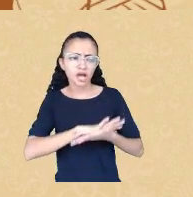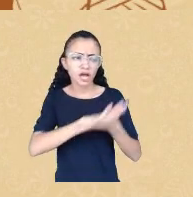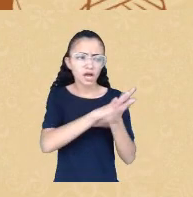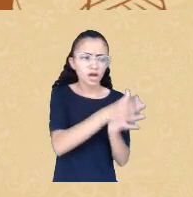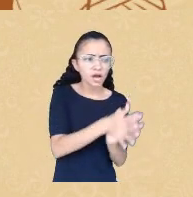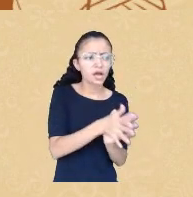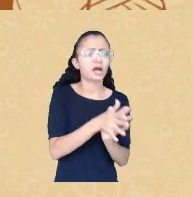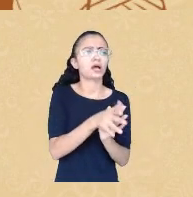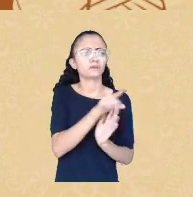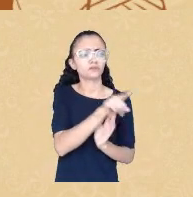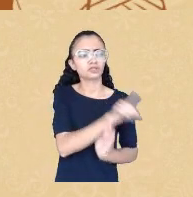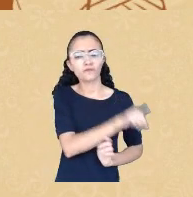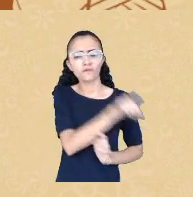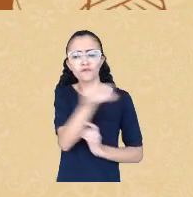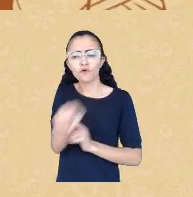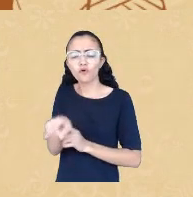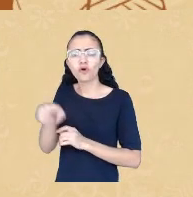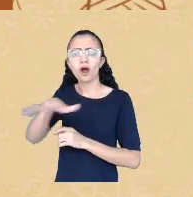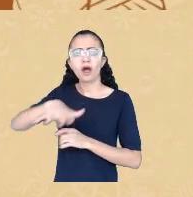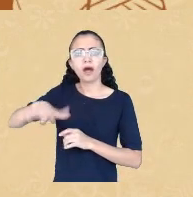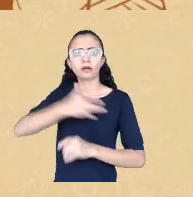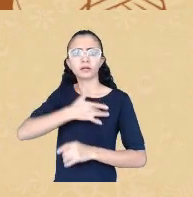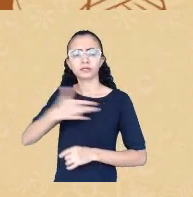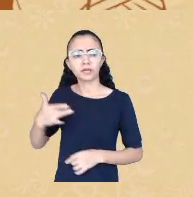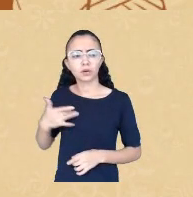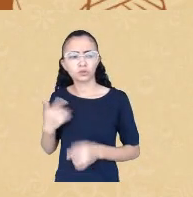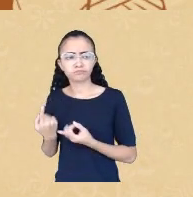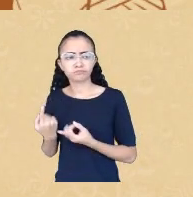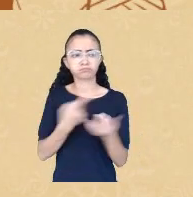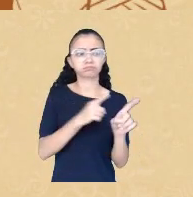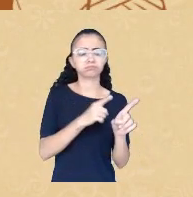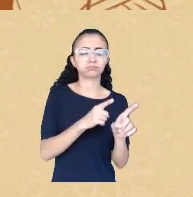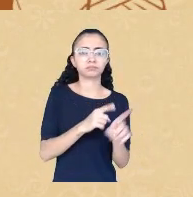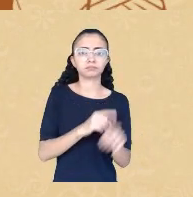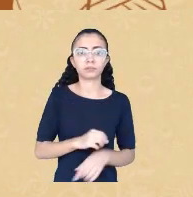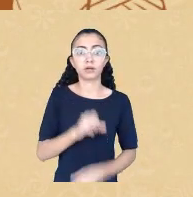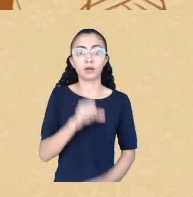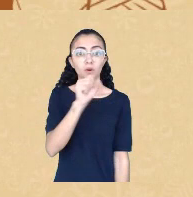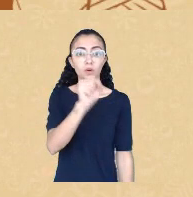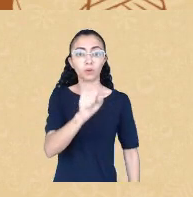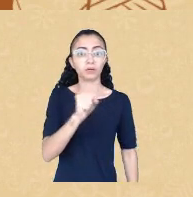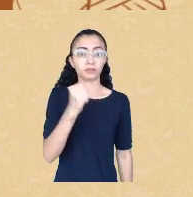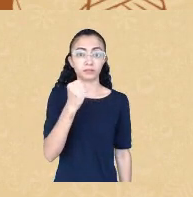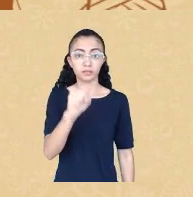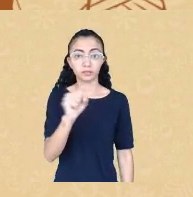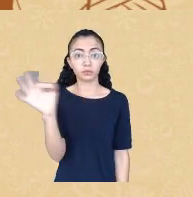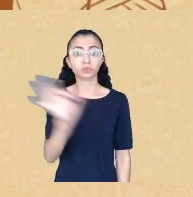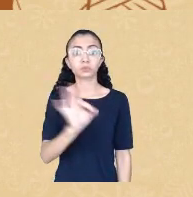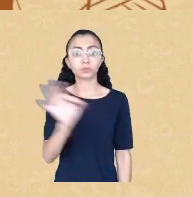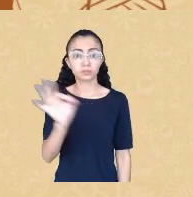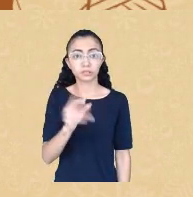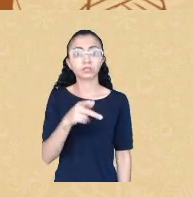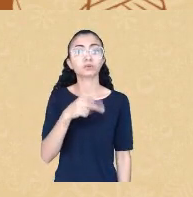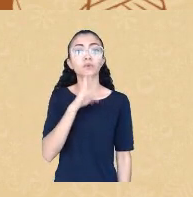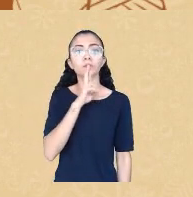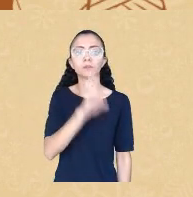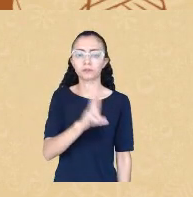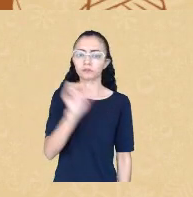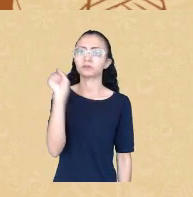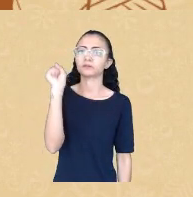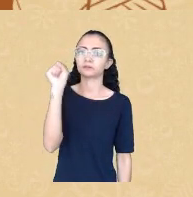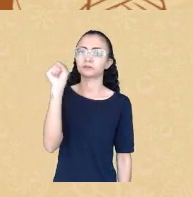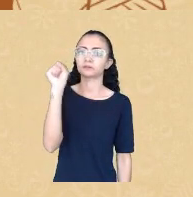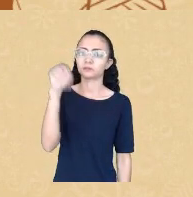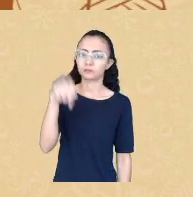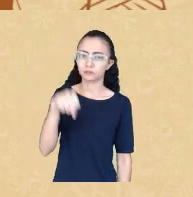de saúde? E aí, 88% das pessoas no Quênia disseram que sim. E esse ser